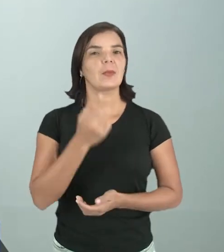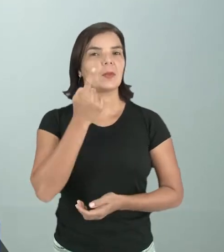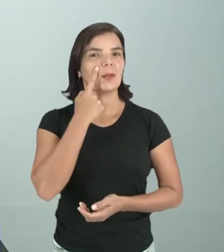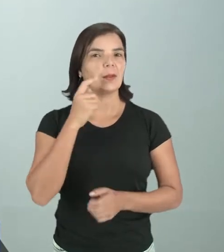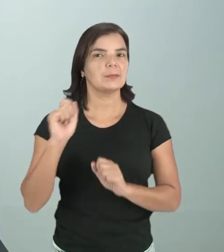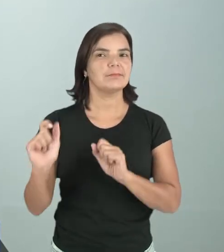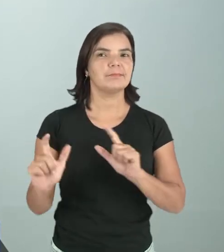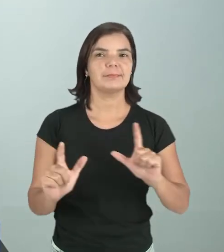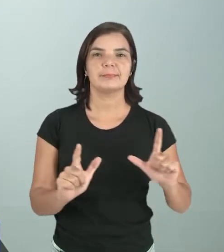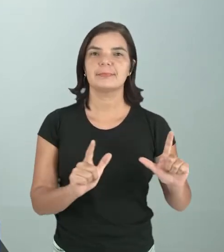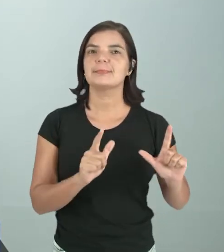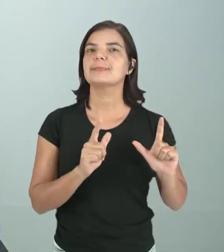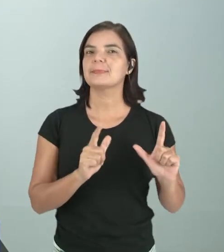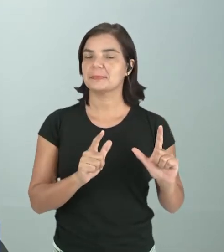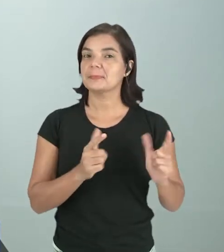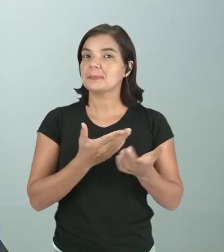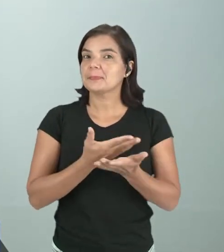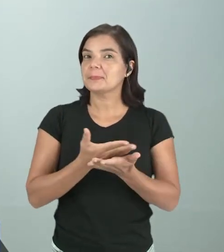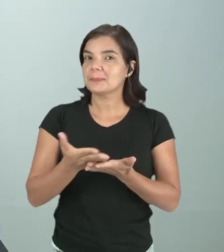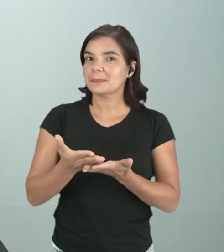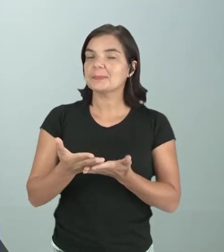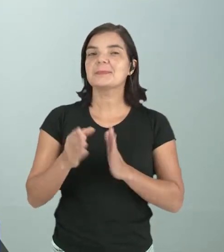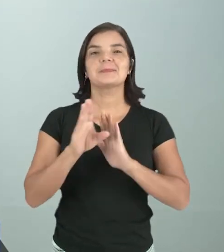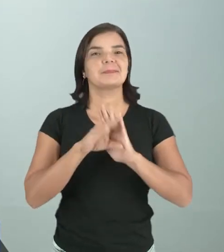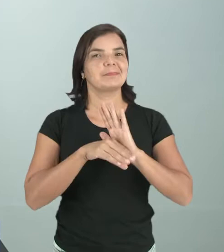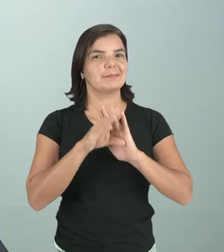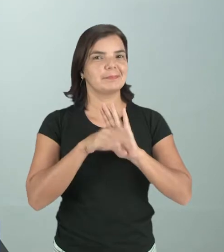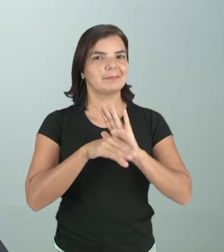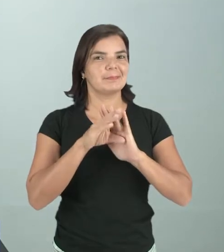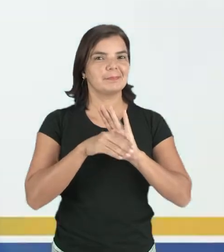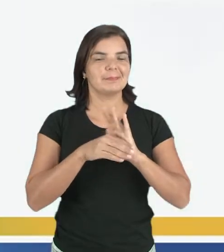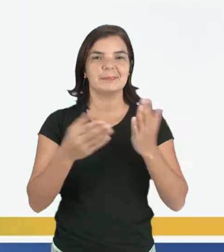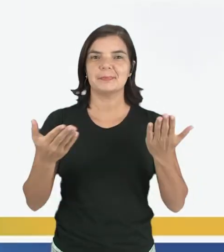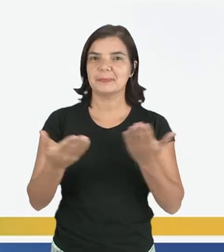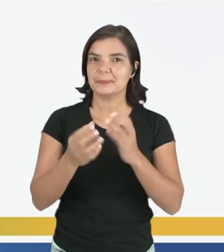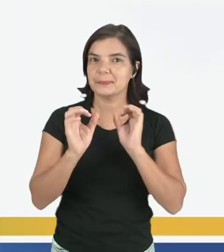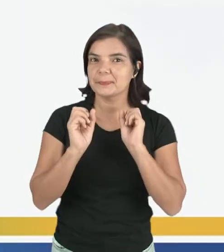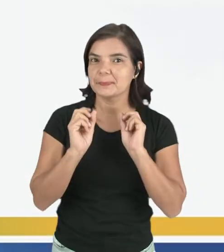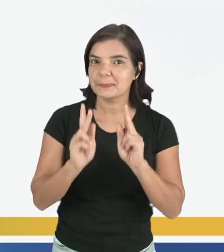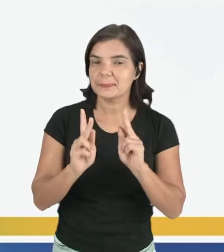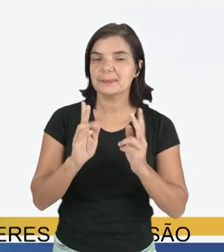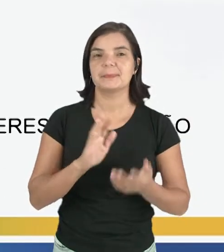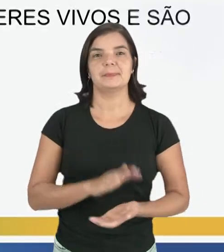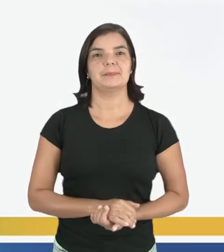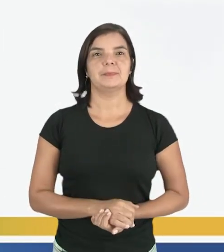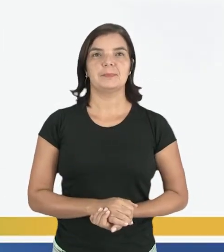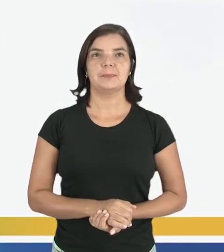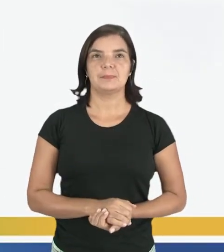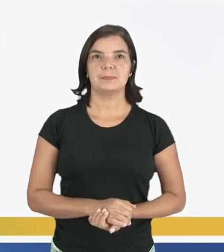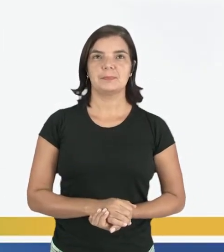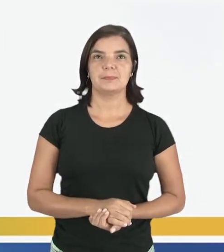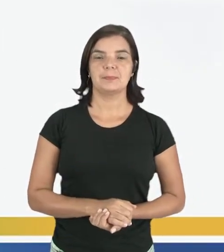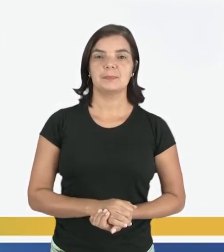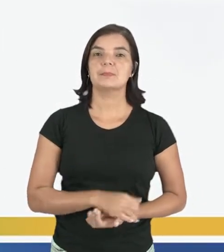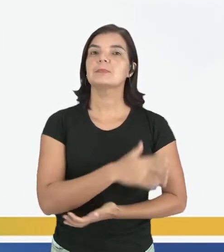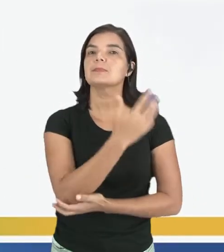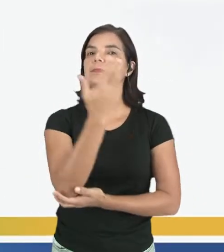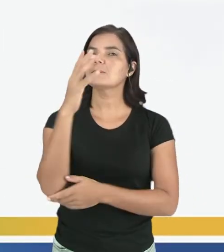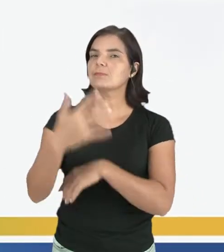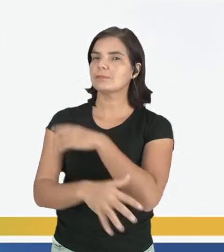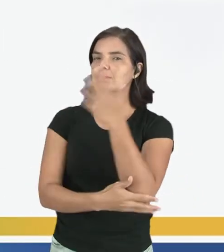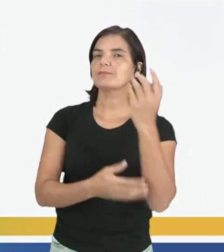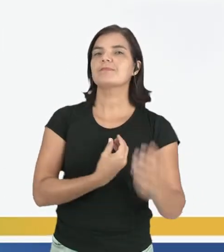na telinha e vamos começar o nosso conteúdo de hoje, certo? Vamos lá! Na